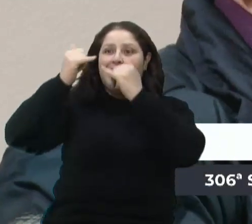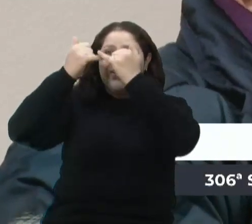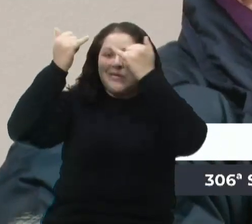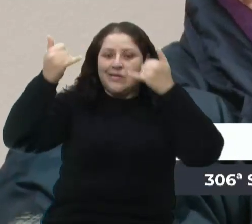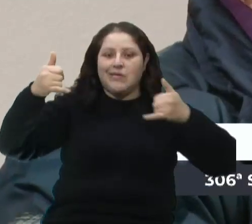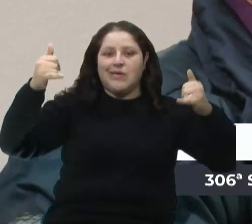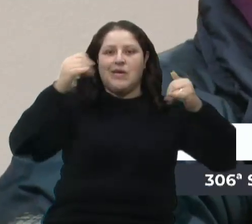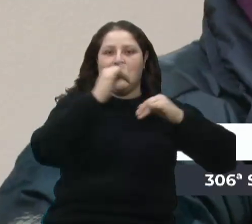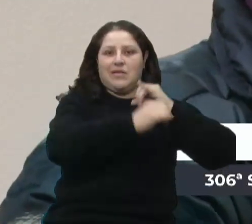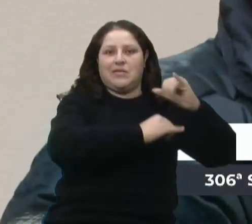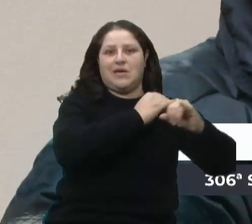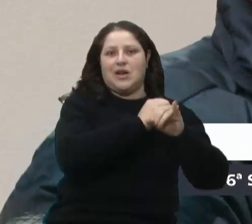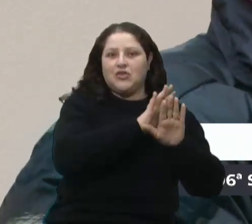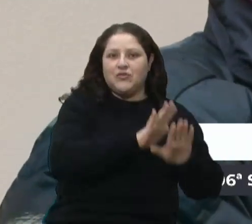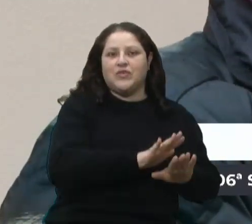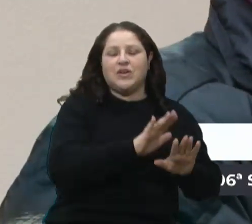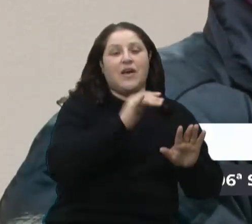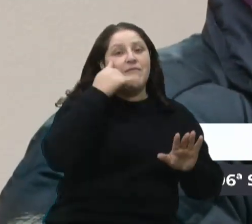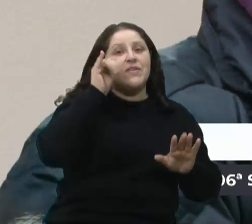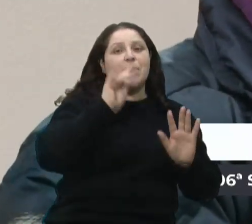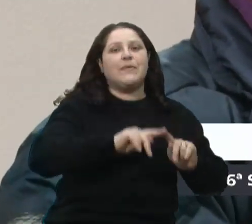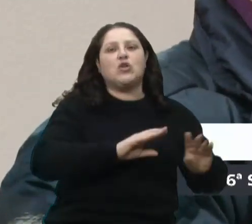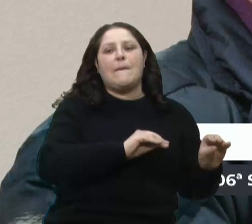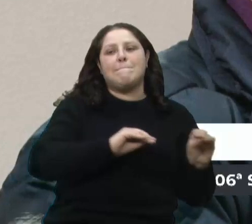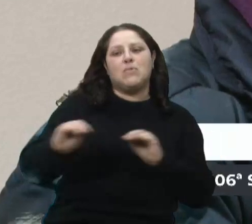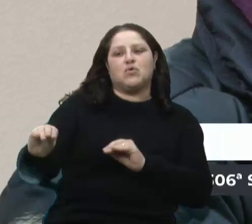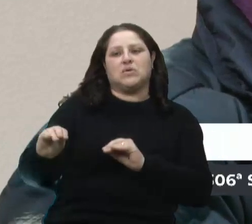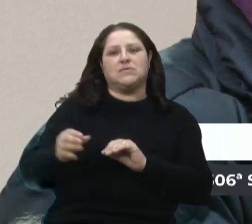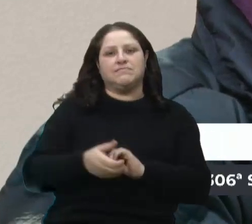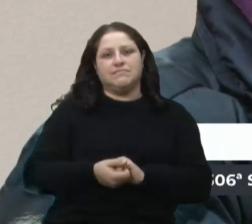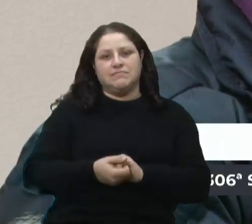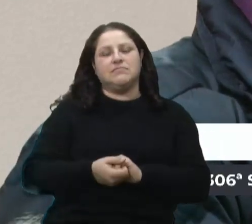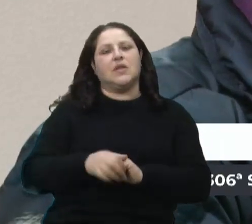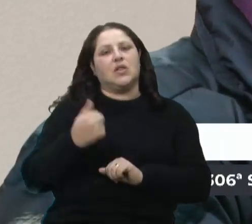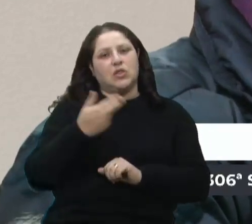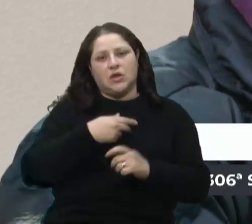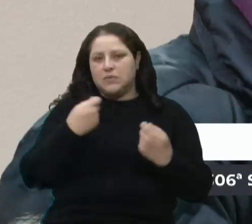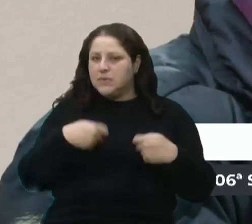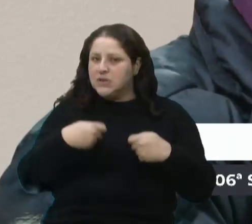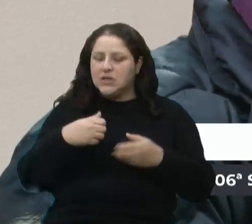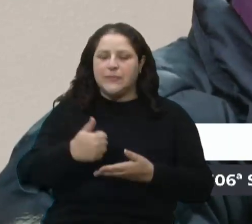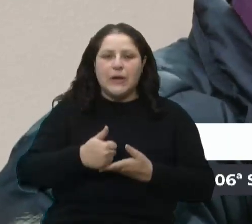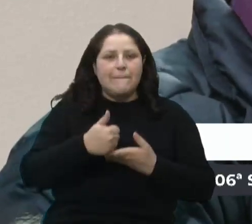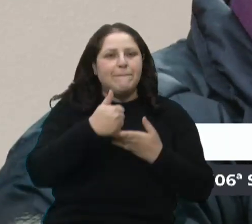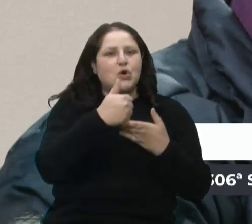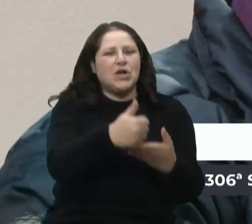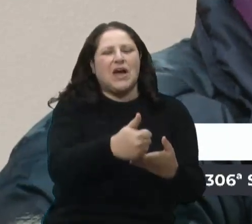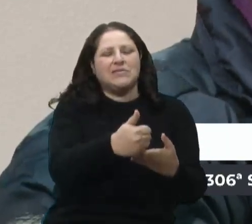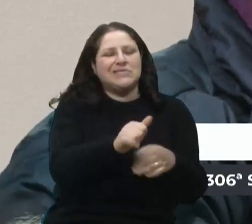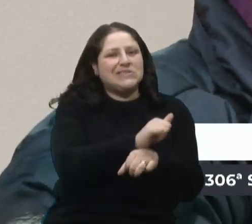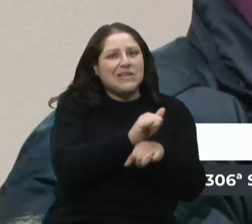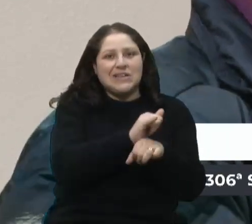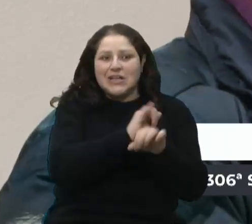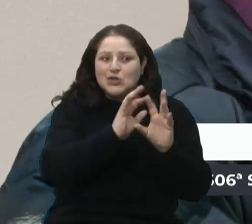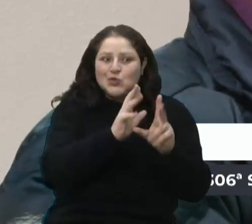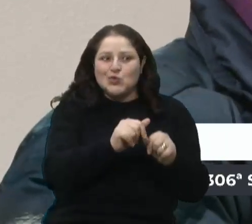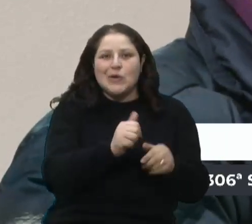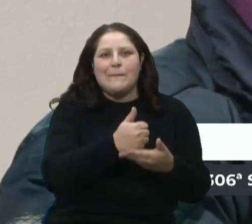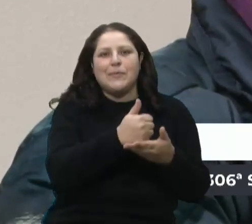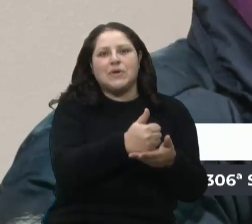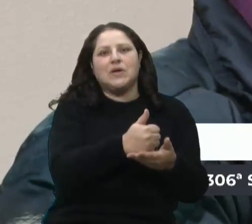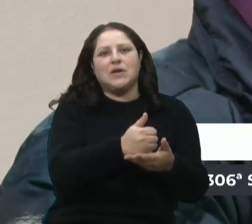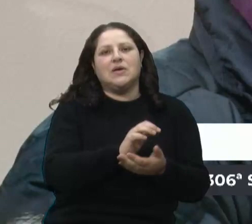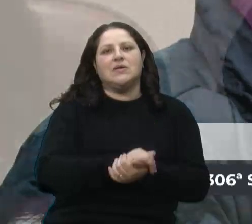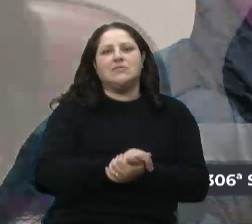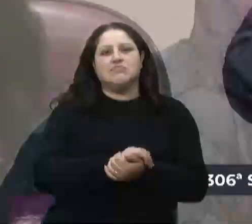estrutura que se pode levar a gente tem que apoiar de todas as formas mas a gente fala que muito né Quem não gostaria